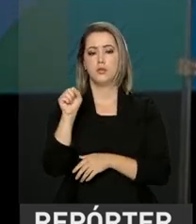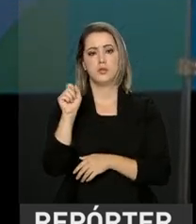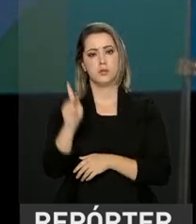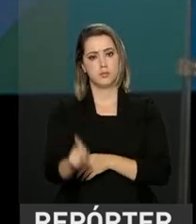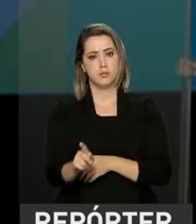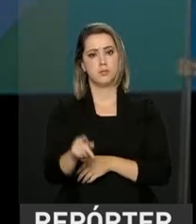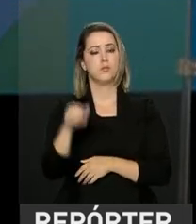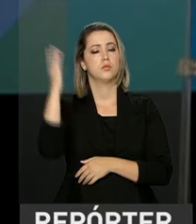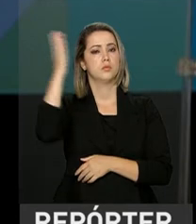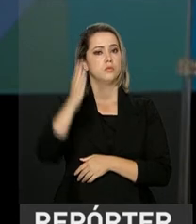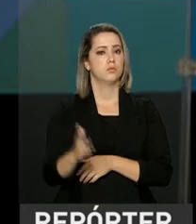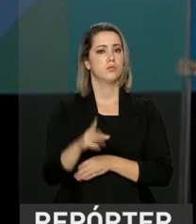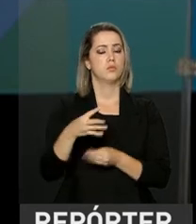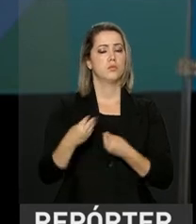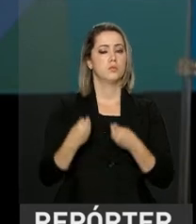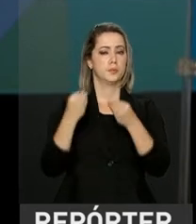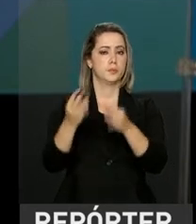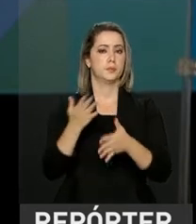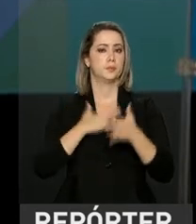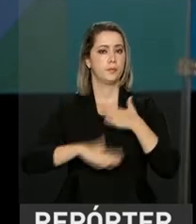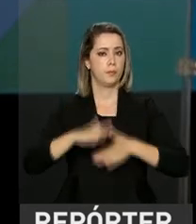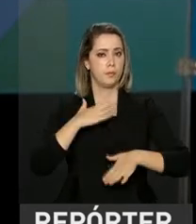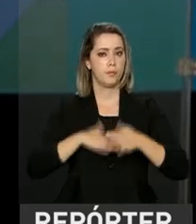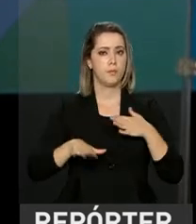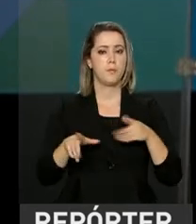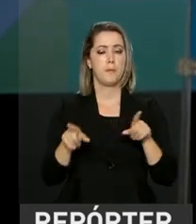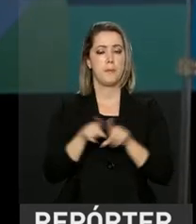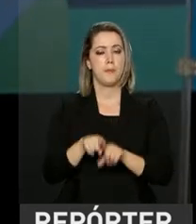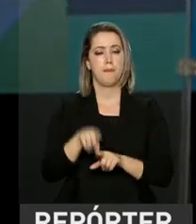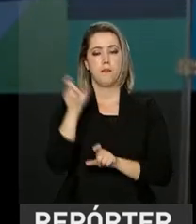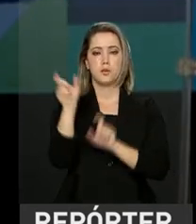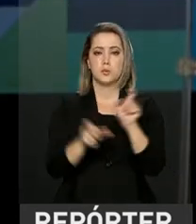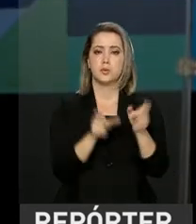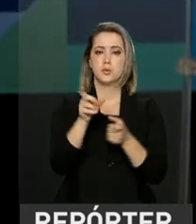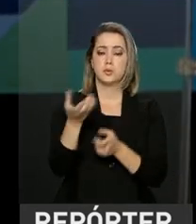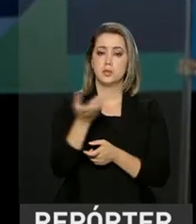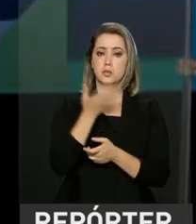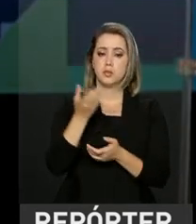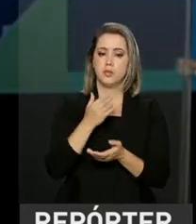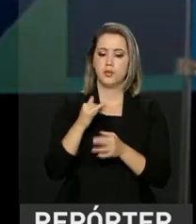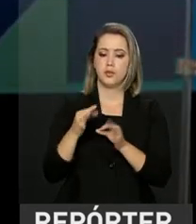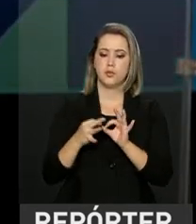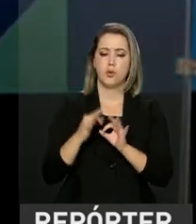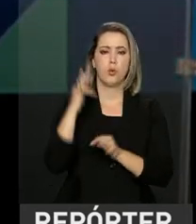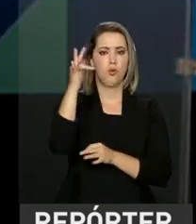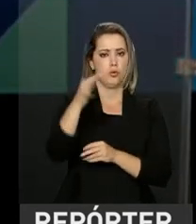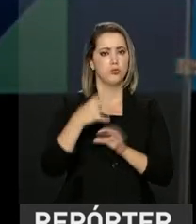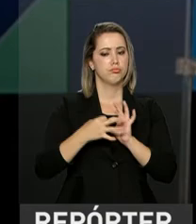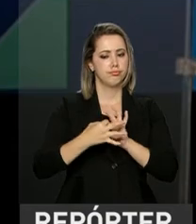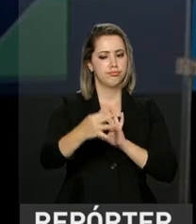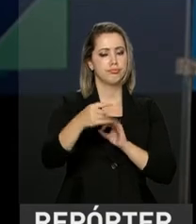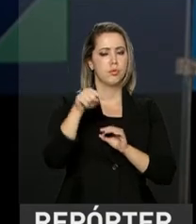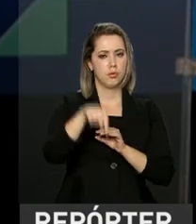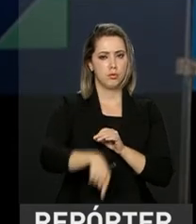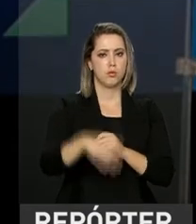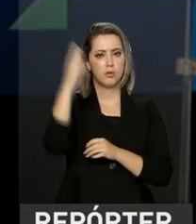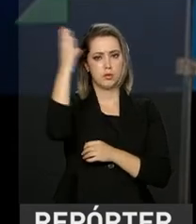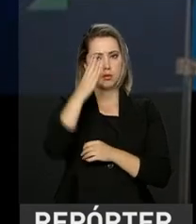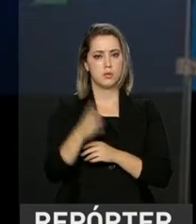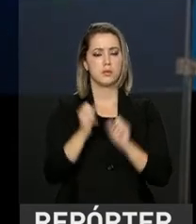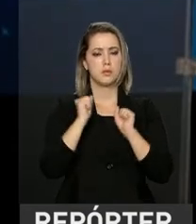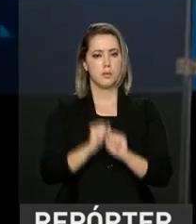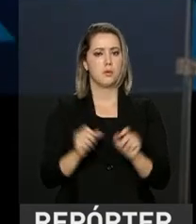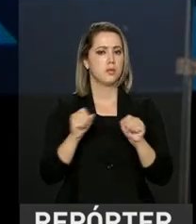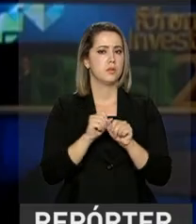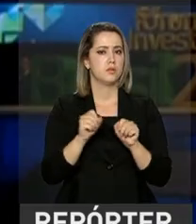que garanta tranqüilidade para que aqueles que queiram investir a longo prazo no brasil possam fazê lo